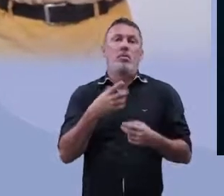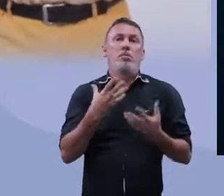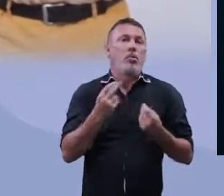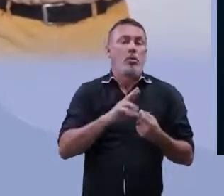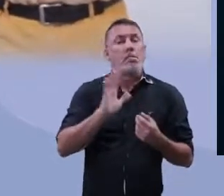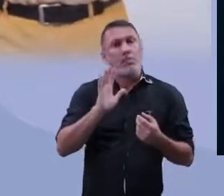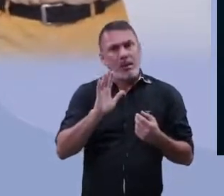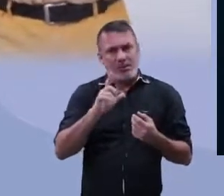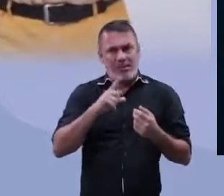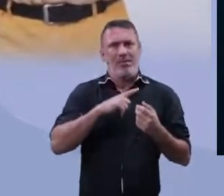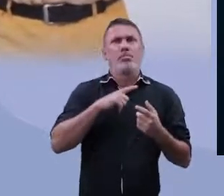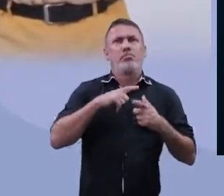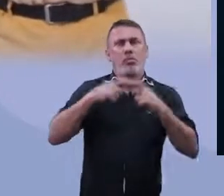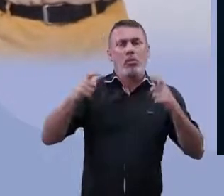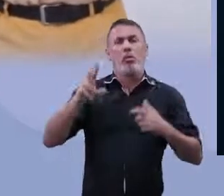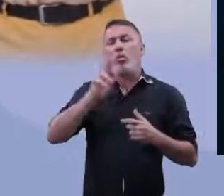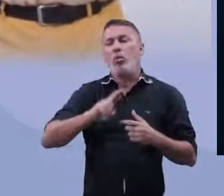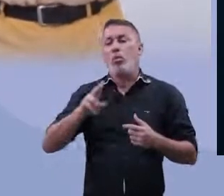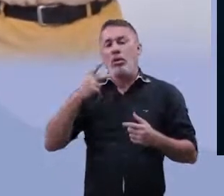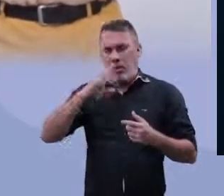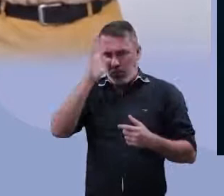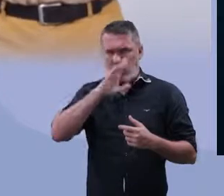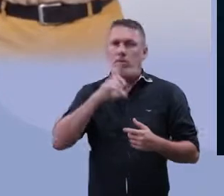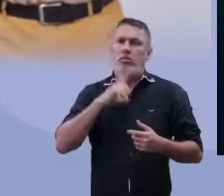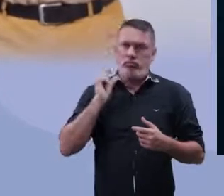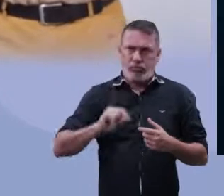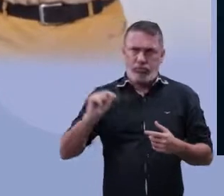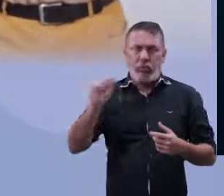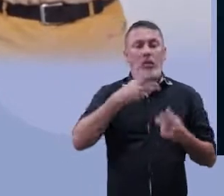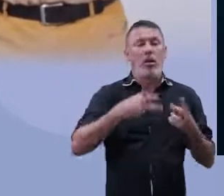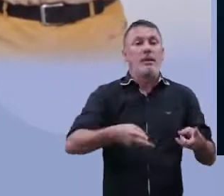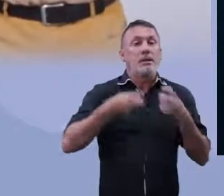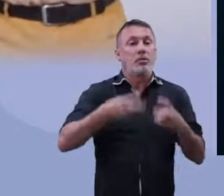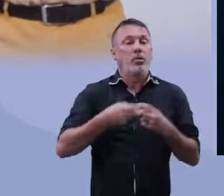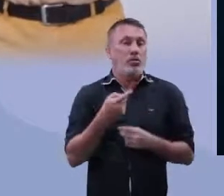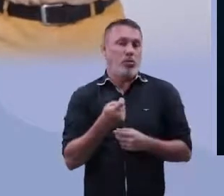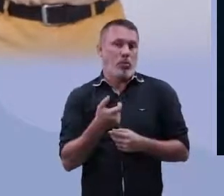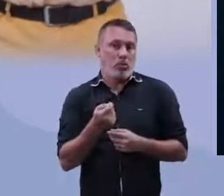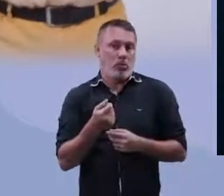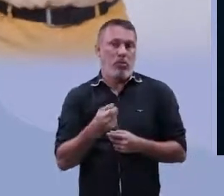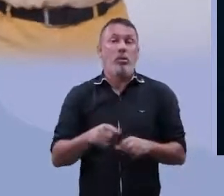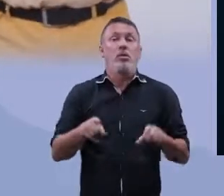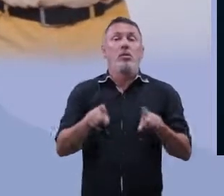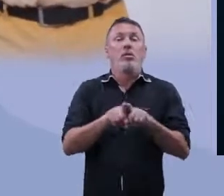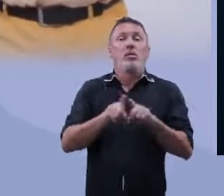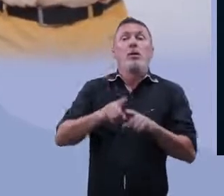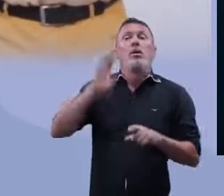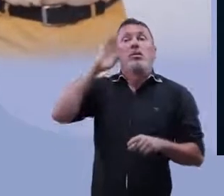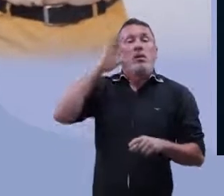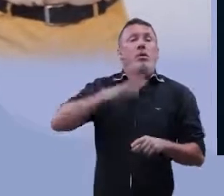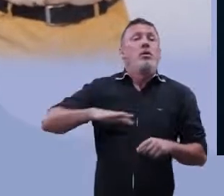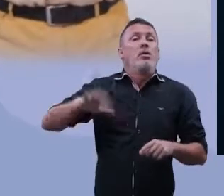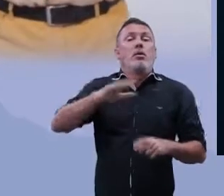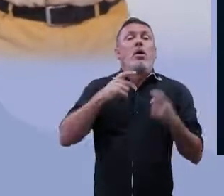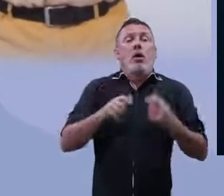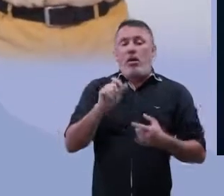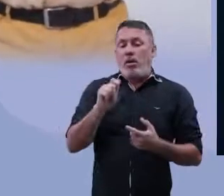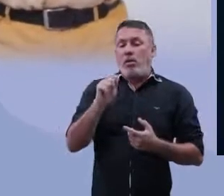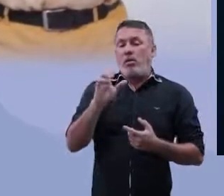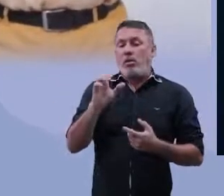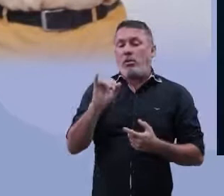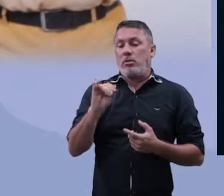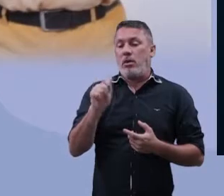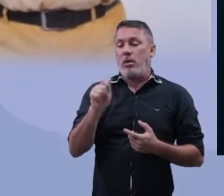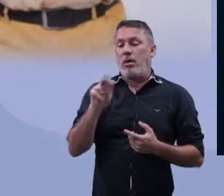é amplamente utilizado em território brasileiro, né, principalmente nas aciarias, né, onde você vai ter